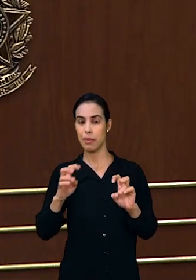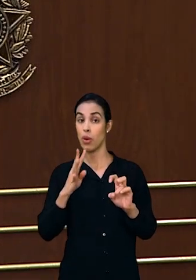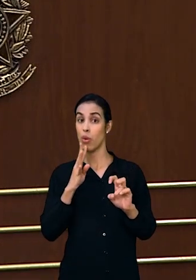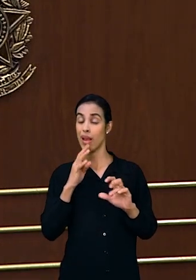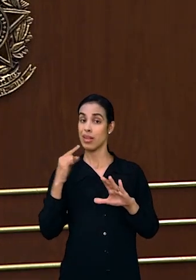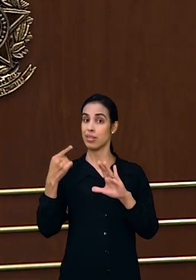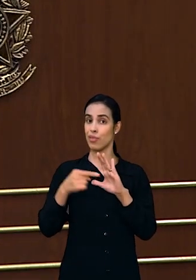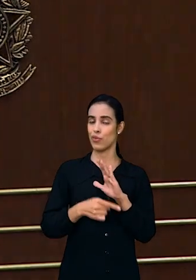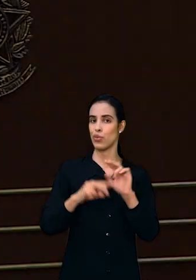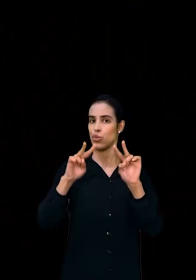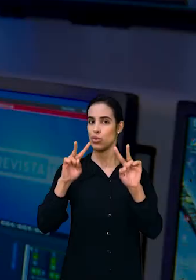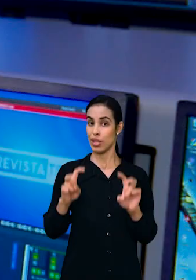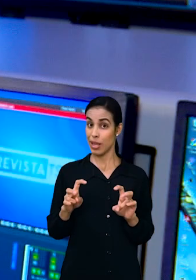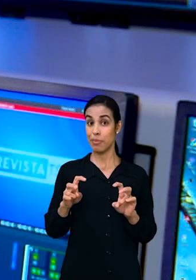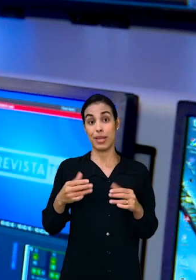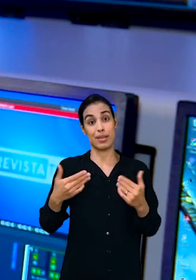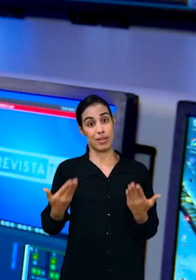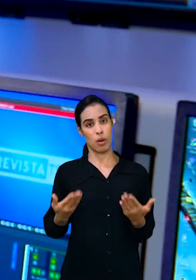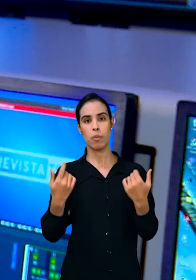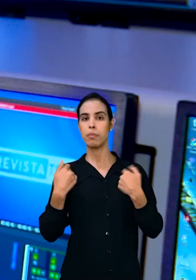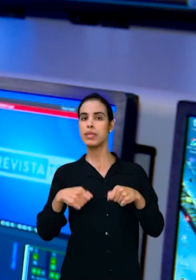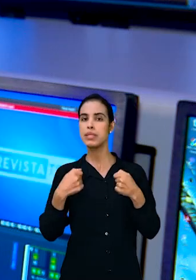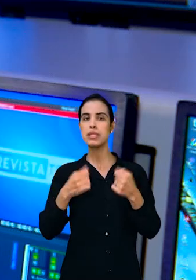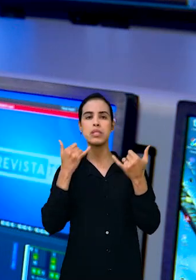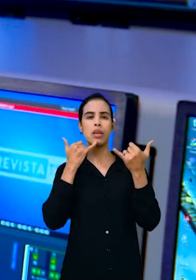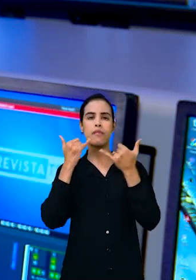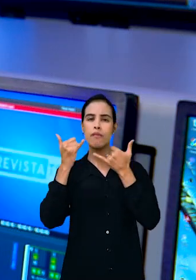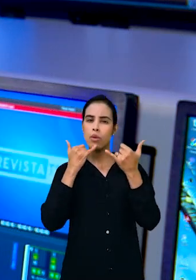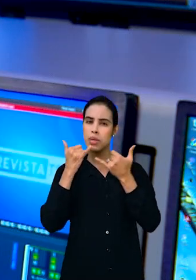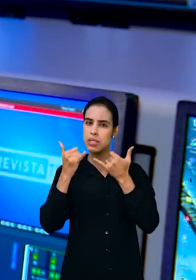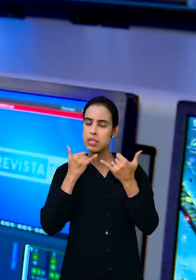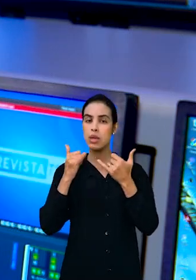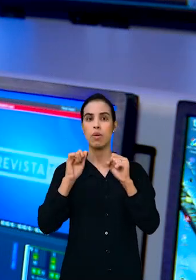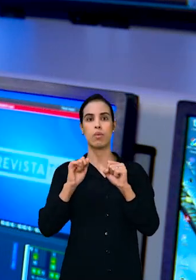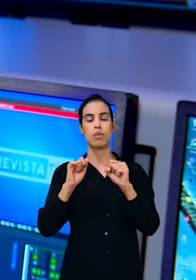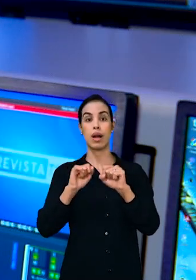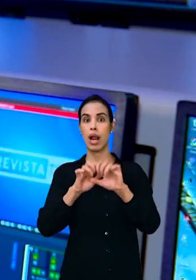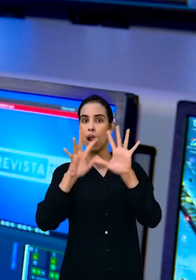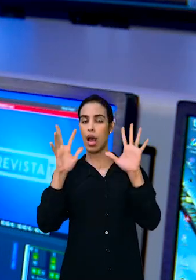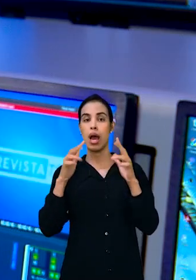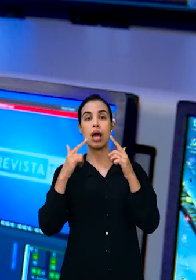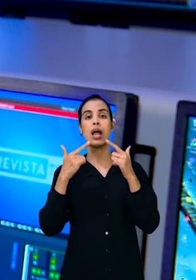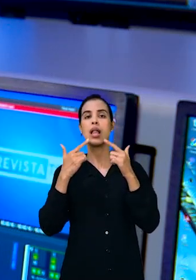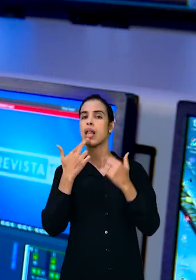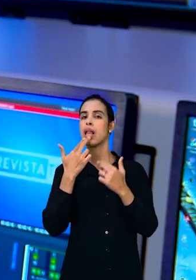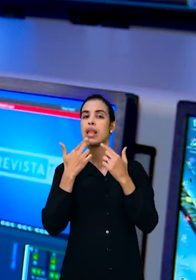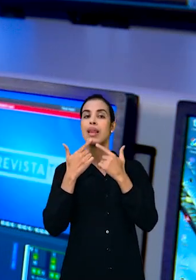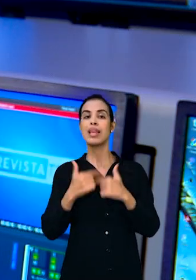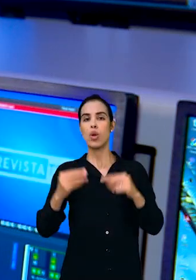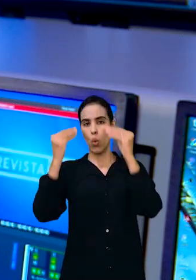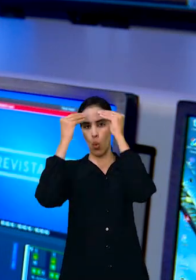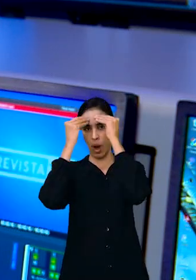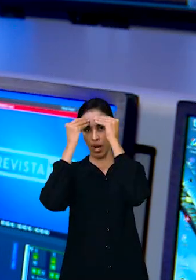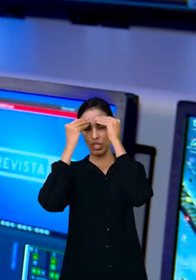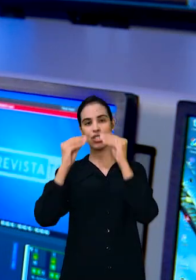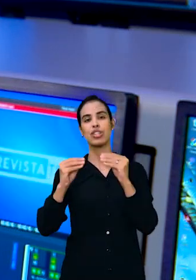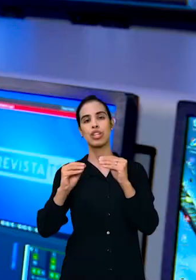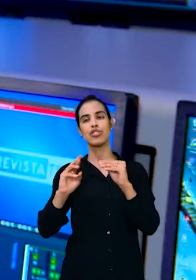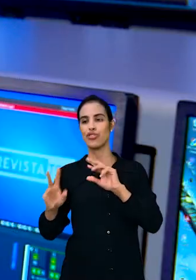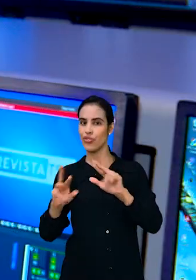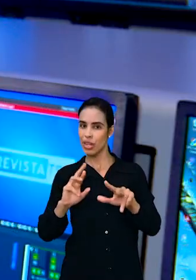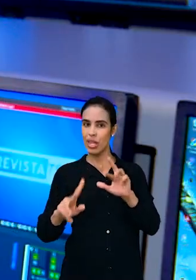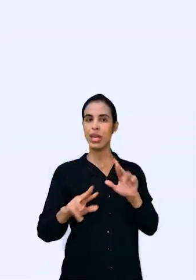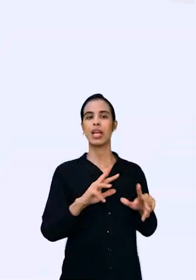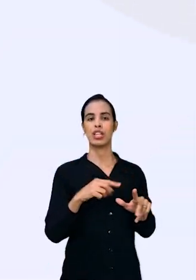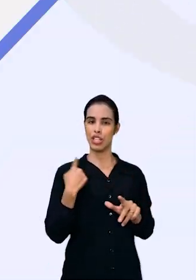no tema, no assunto, a gente tem que oferecer informação, né, em diferentes formatos, em diferentes linguagens, e acho que a gente tem